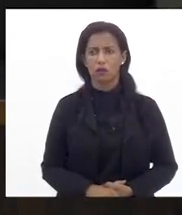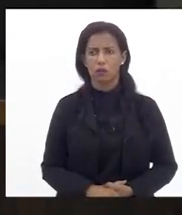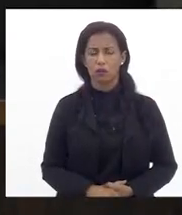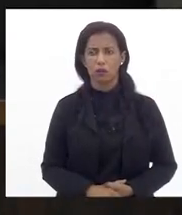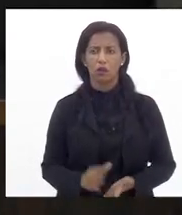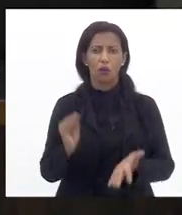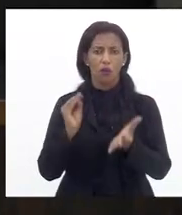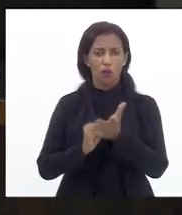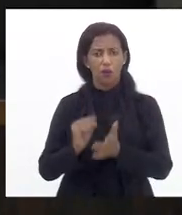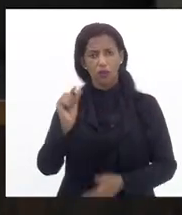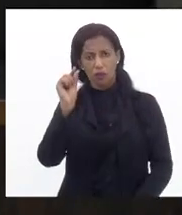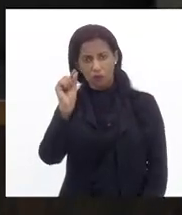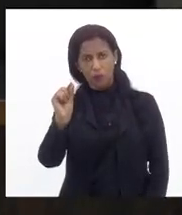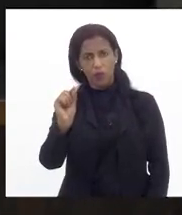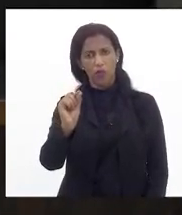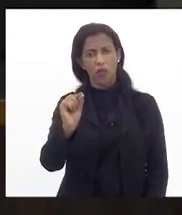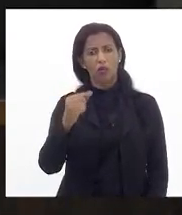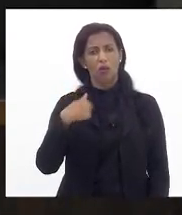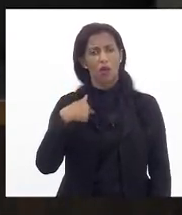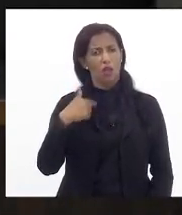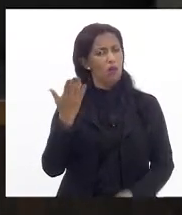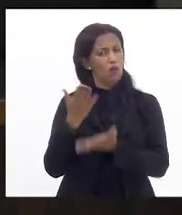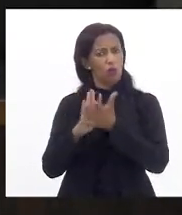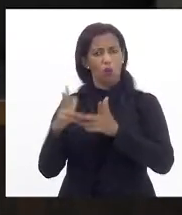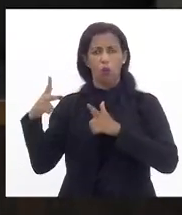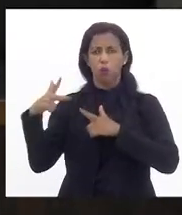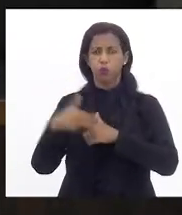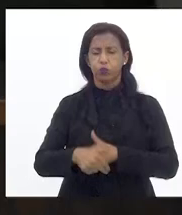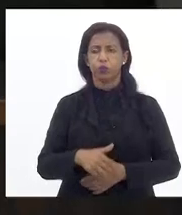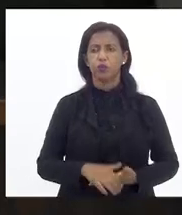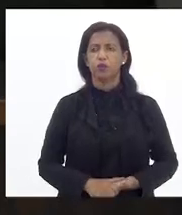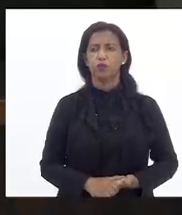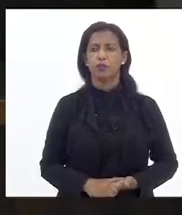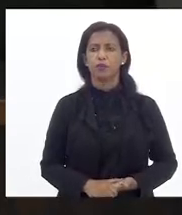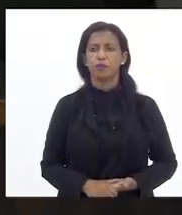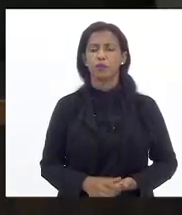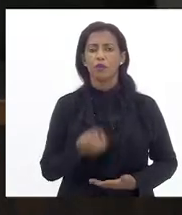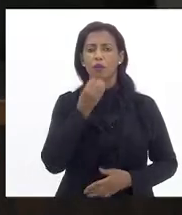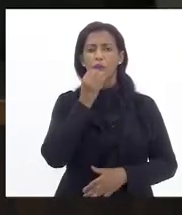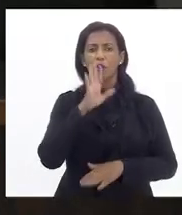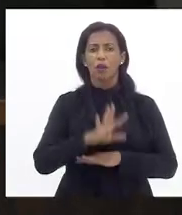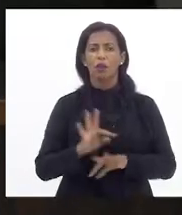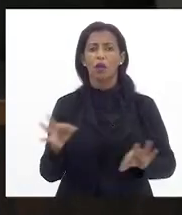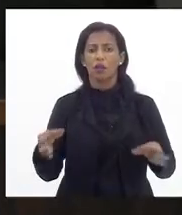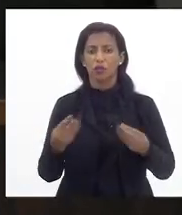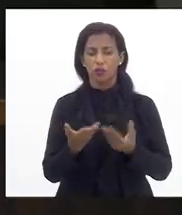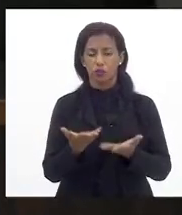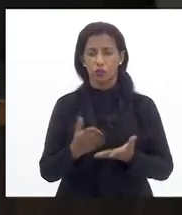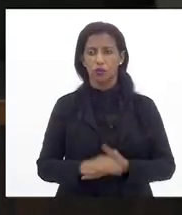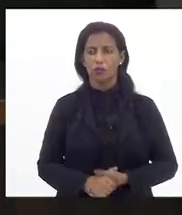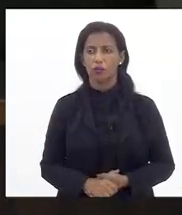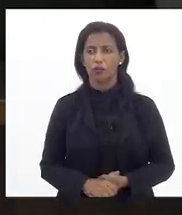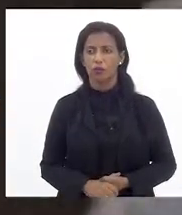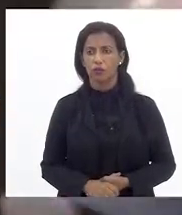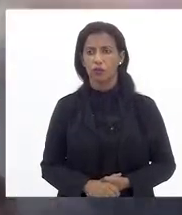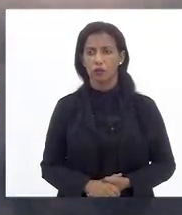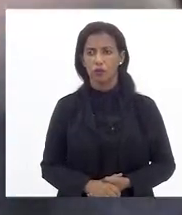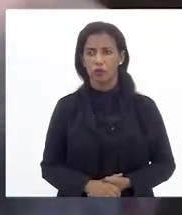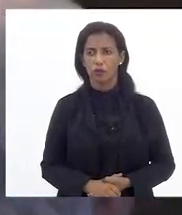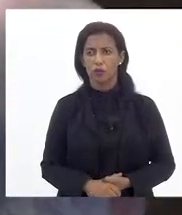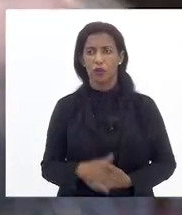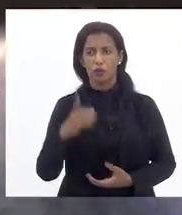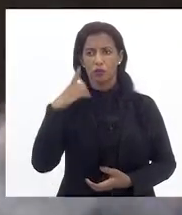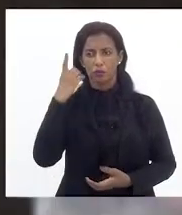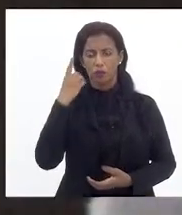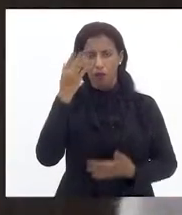faltando um pouquinho dos três minutos eu vou encerrar por favor Boa tarde a todos e todas Boa tarde é um